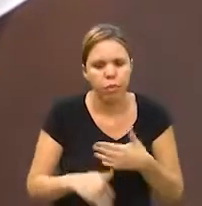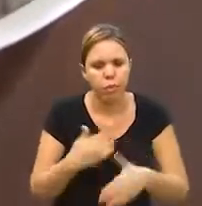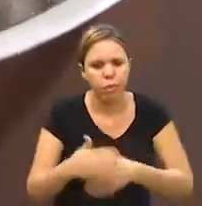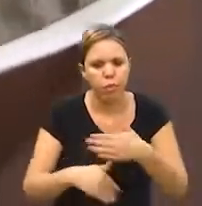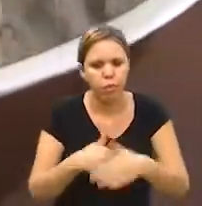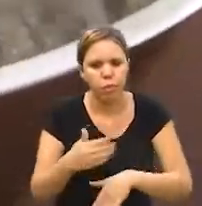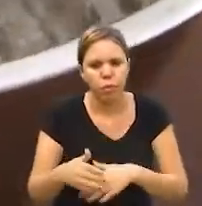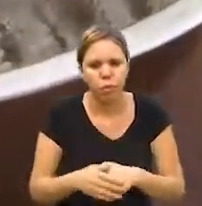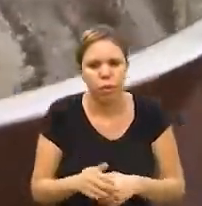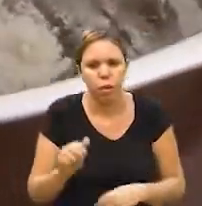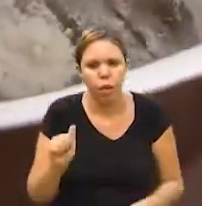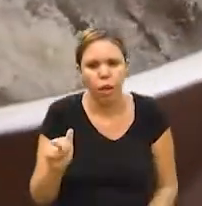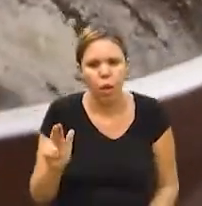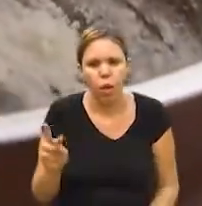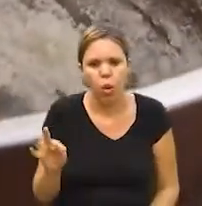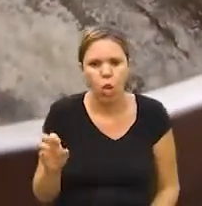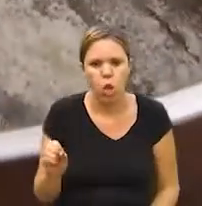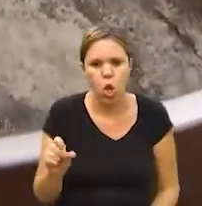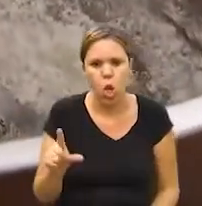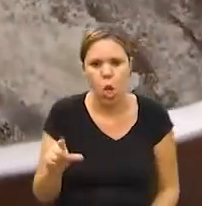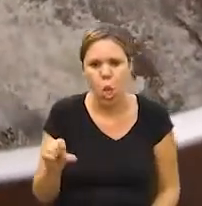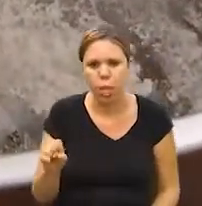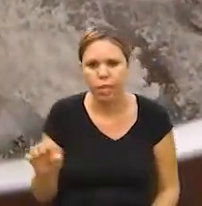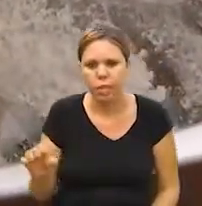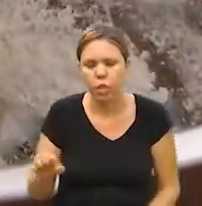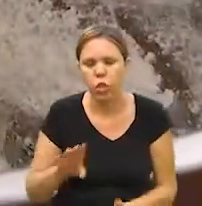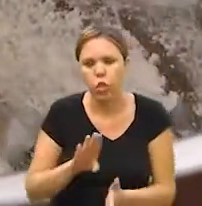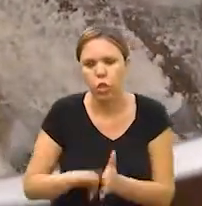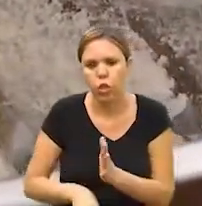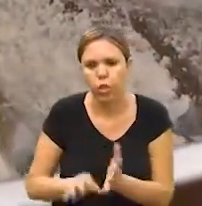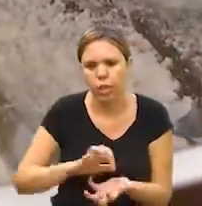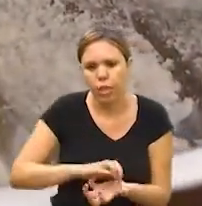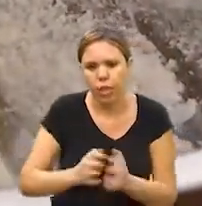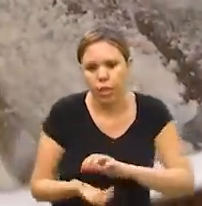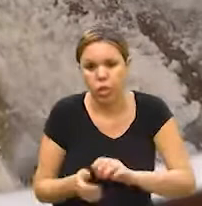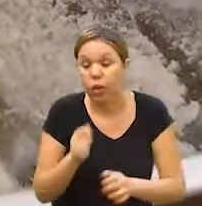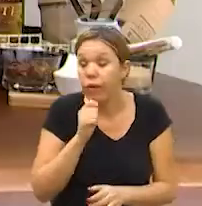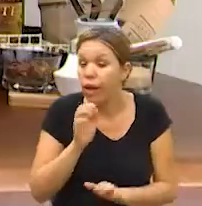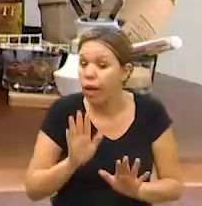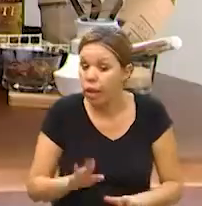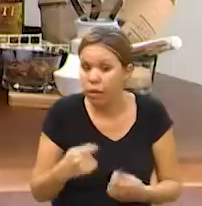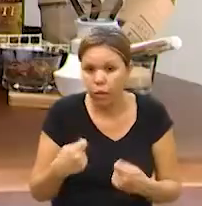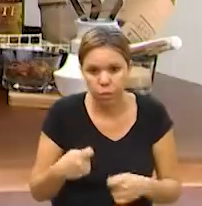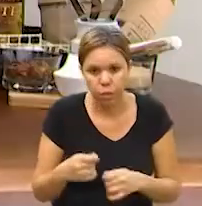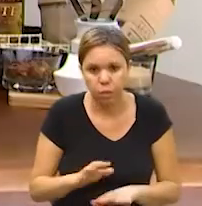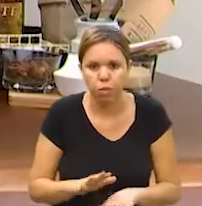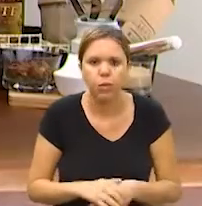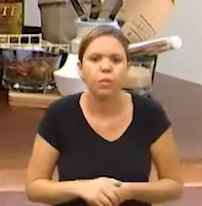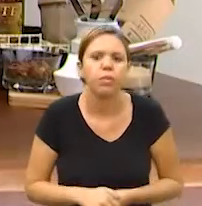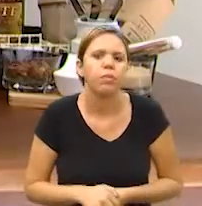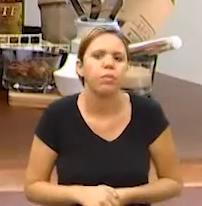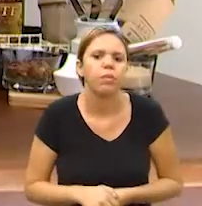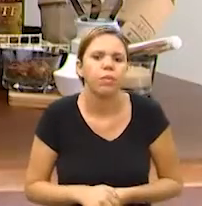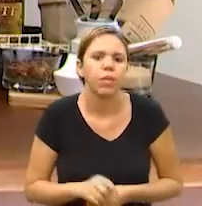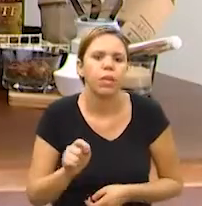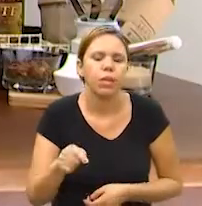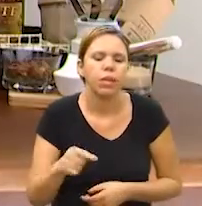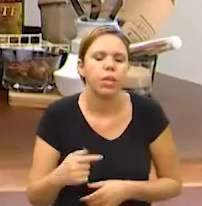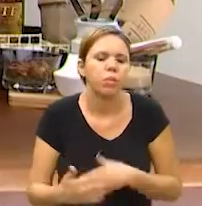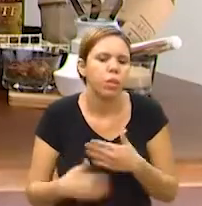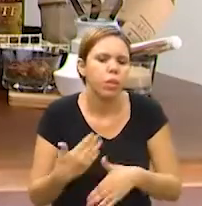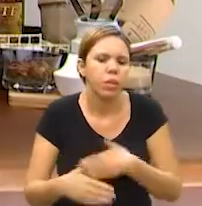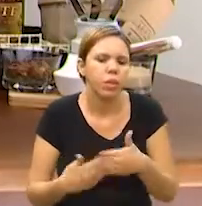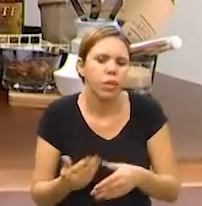da autólise nos tira a sova. Então a gente não precisa de sova. Então esse